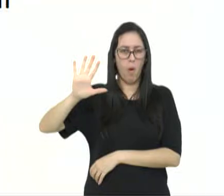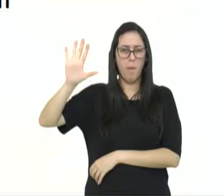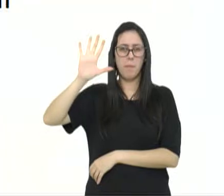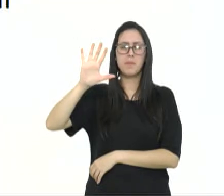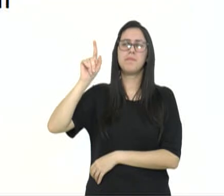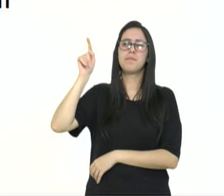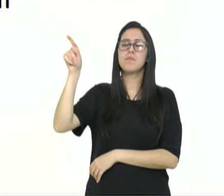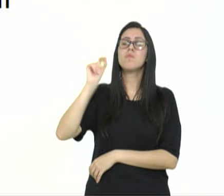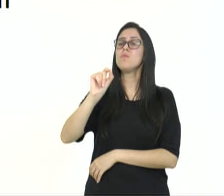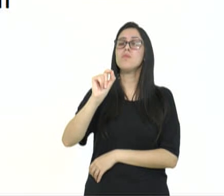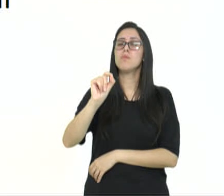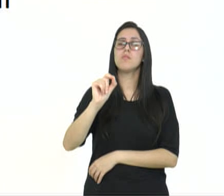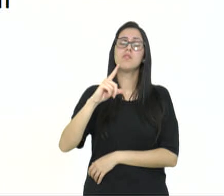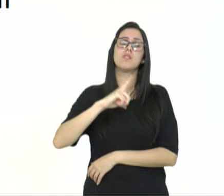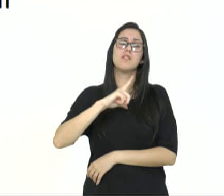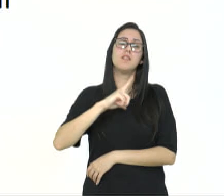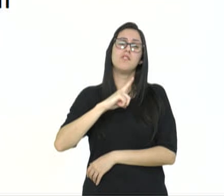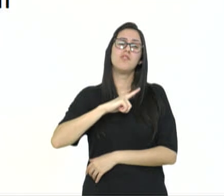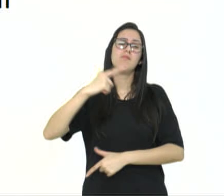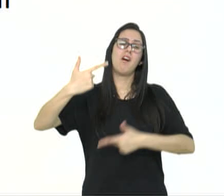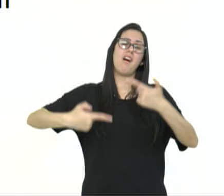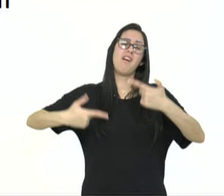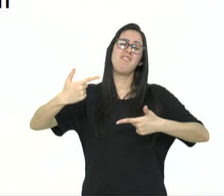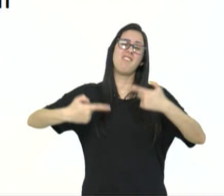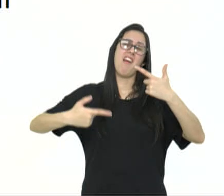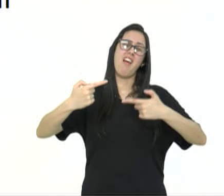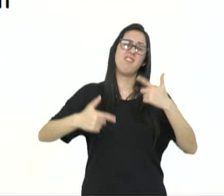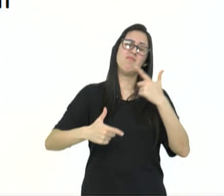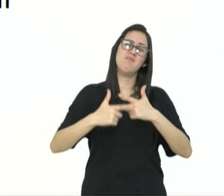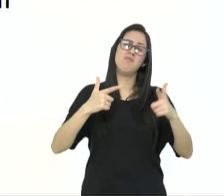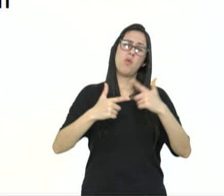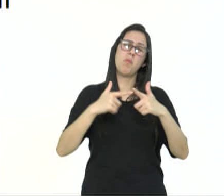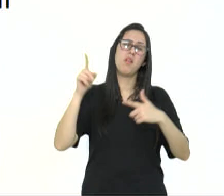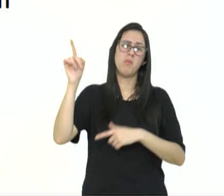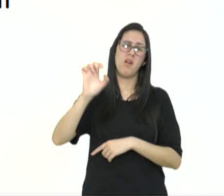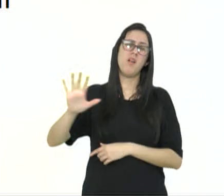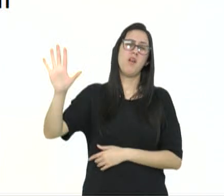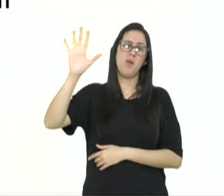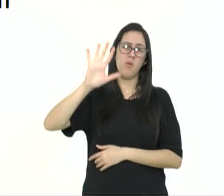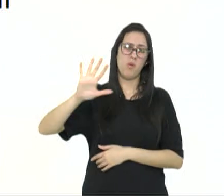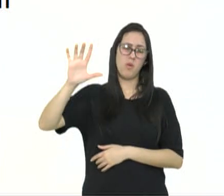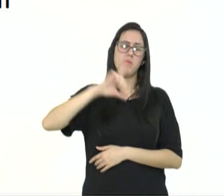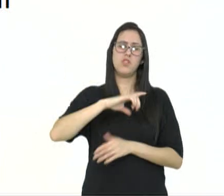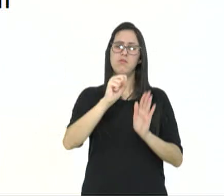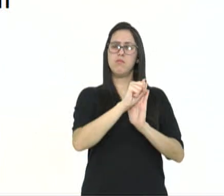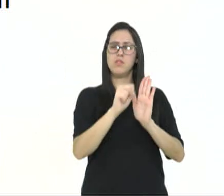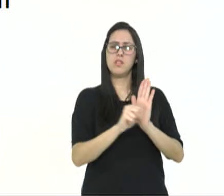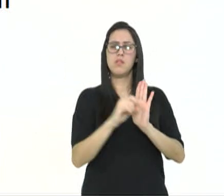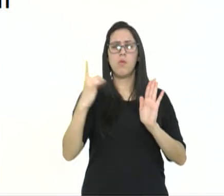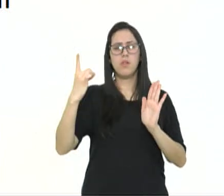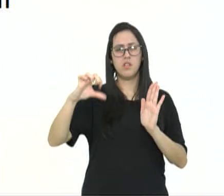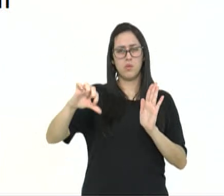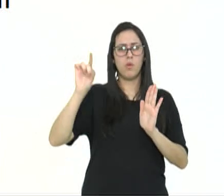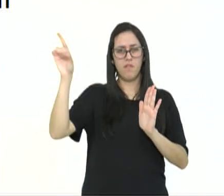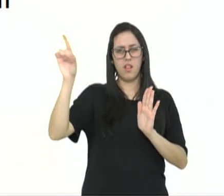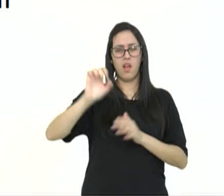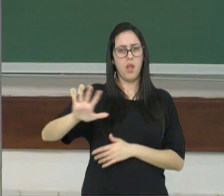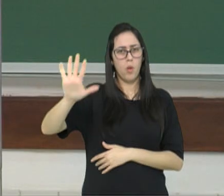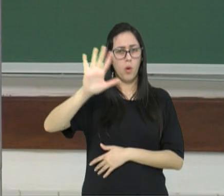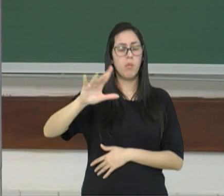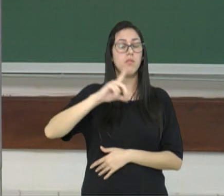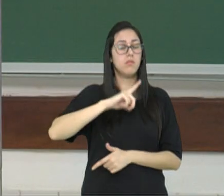era principalmente fugir das diversas guerras que ocorriam na Europa. O período do século XIX na Europa foi um período